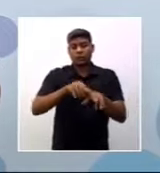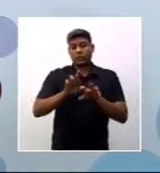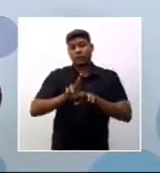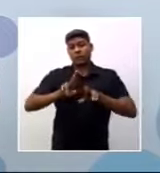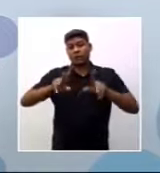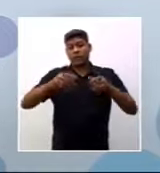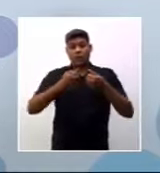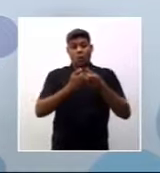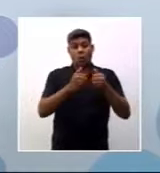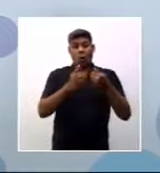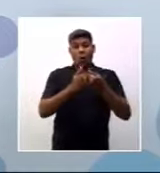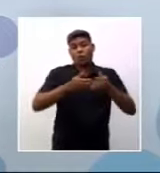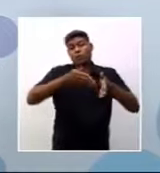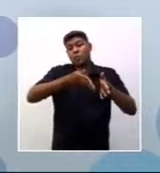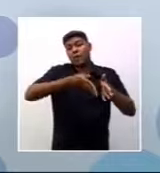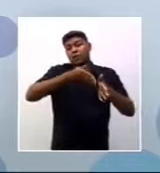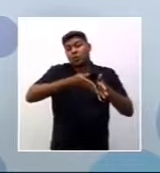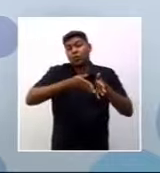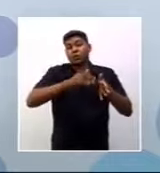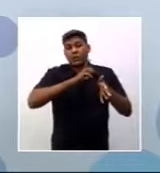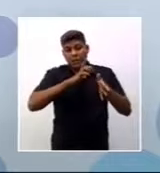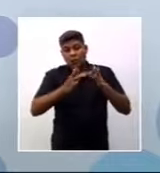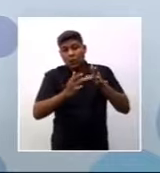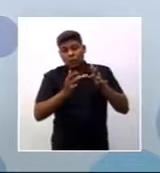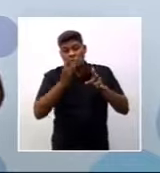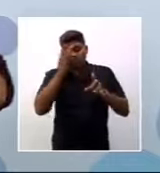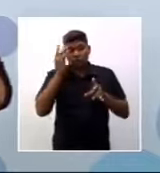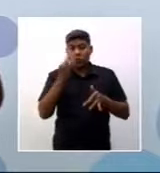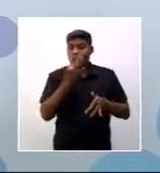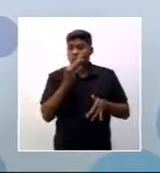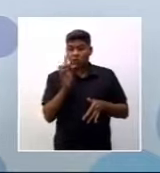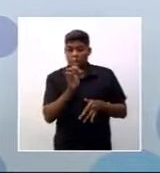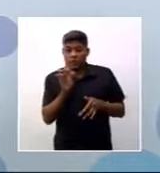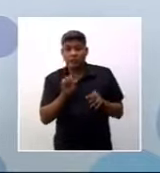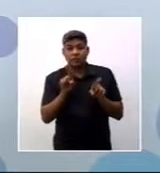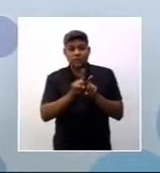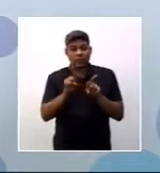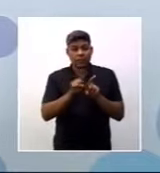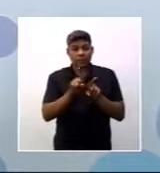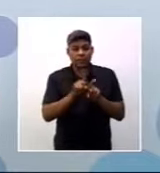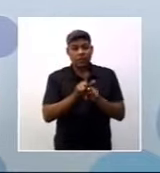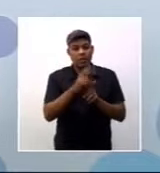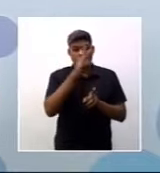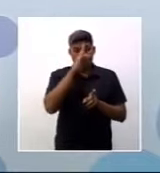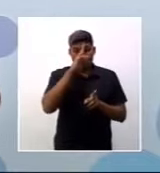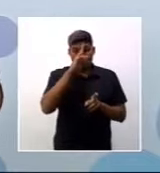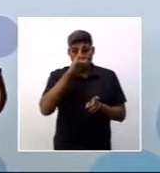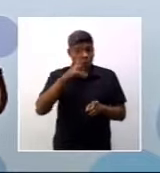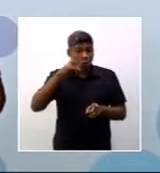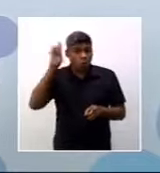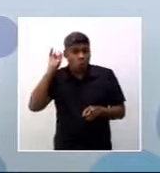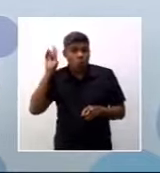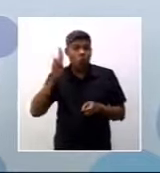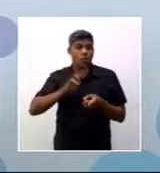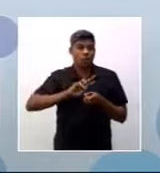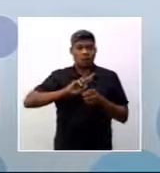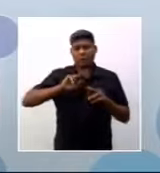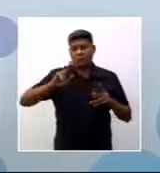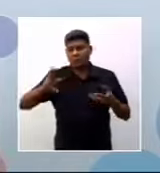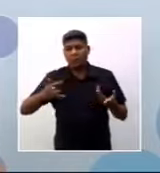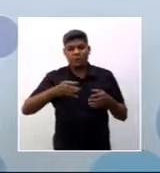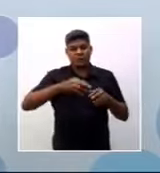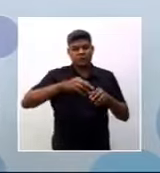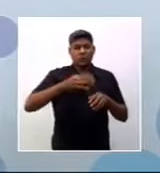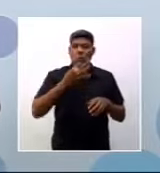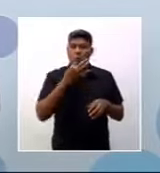para transporte público que você tá tendo contato com pessoas que você não conhece assim como aplicativos de de carro que